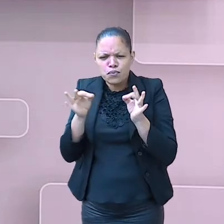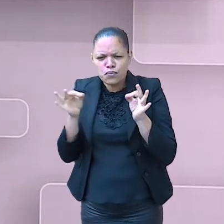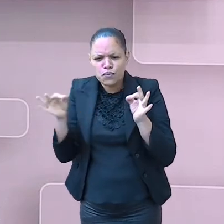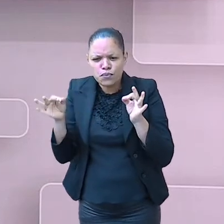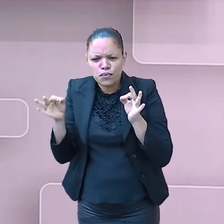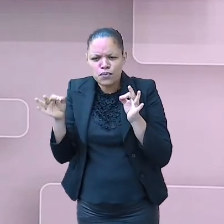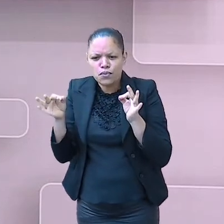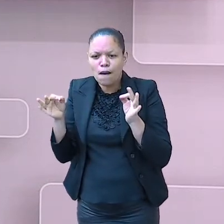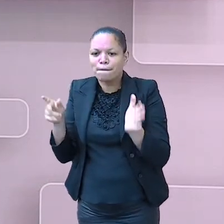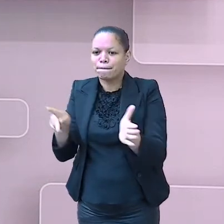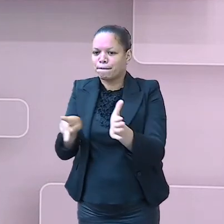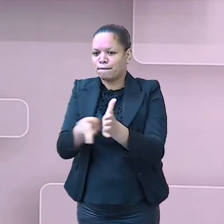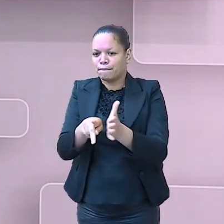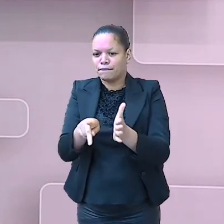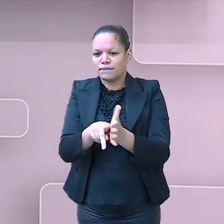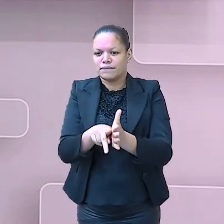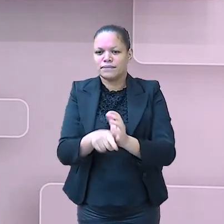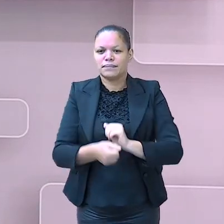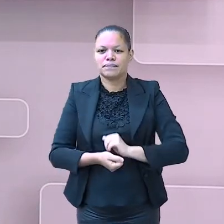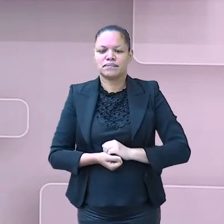deles.